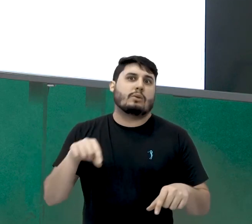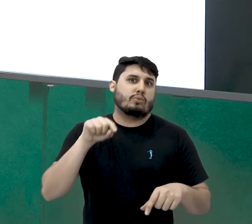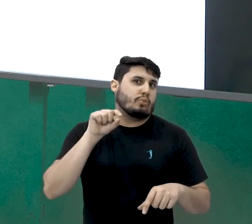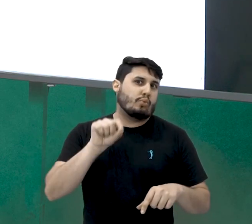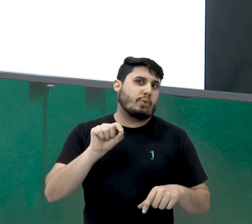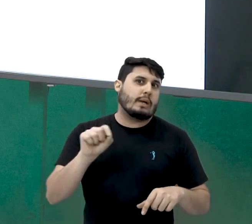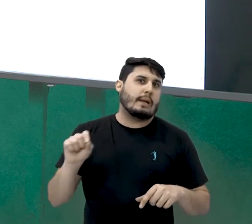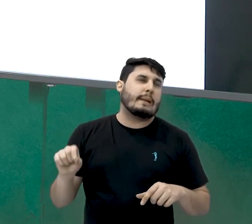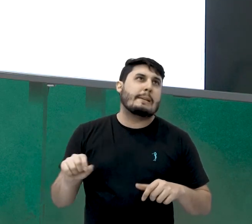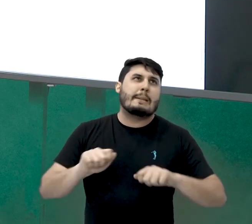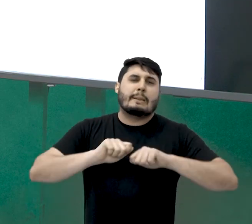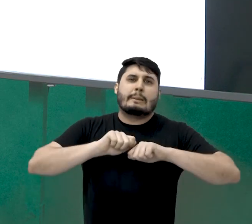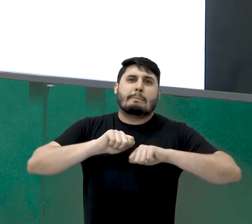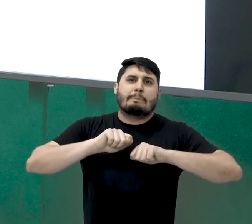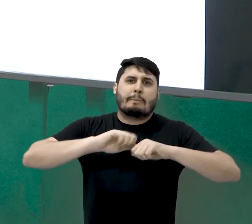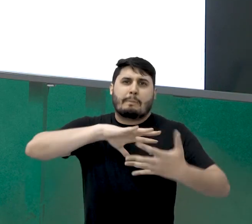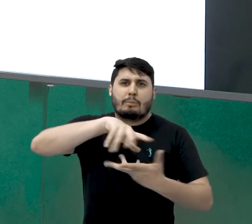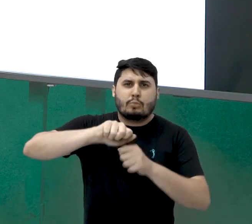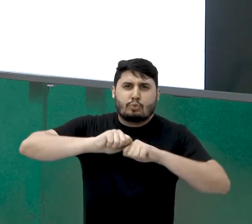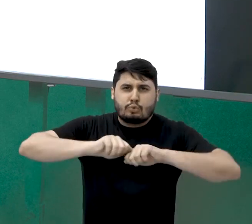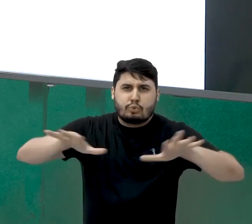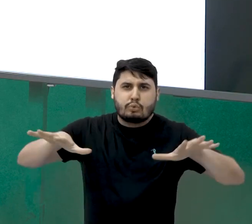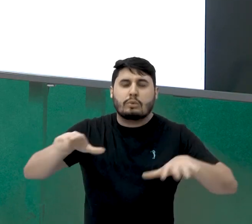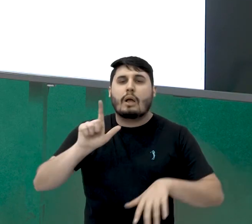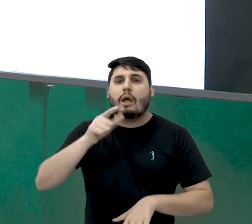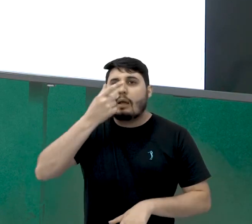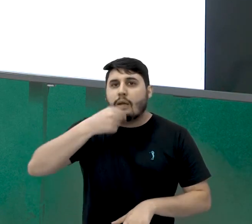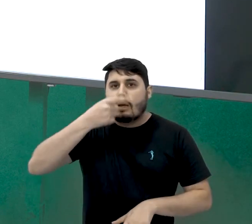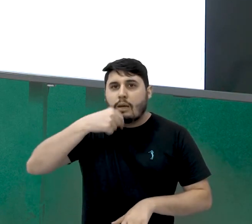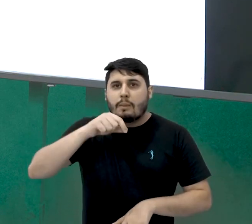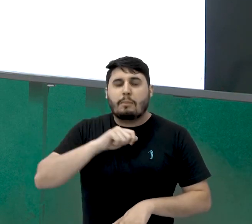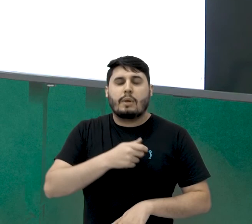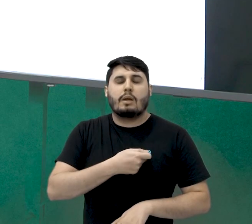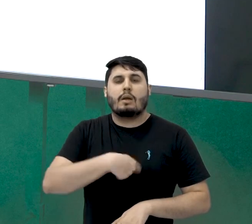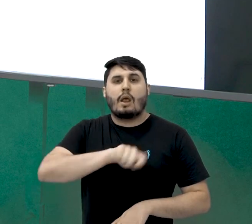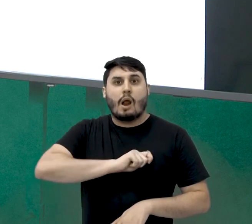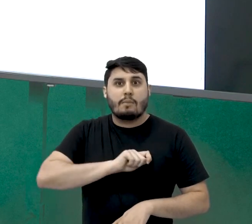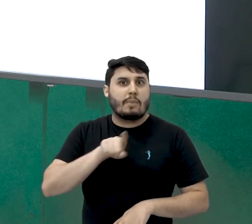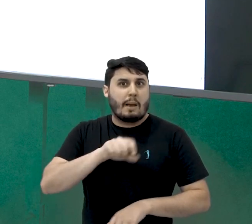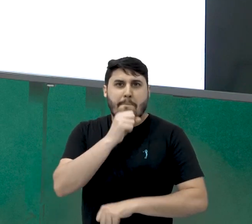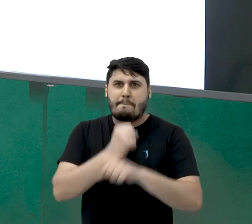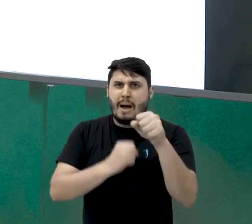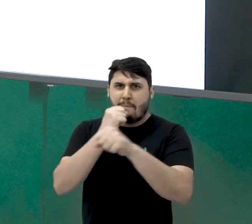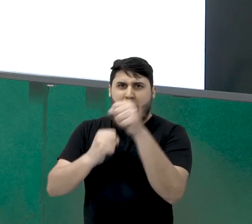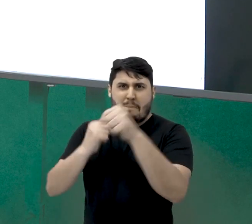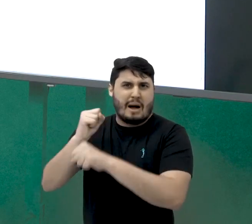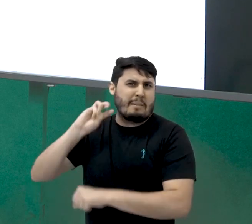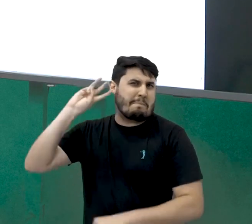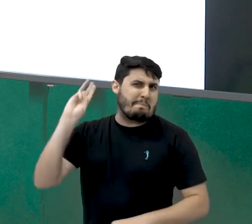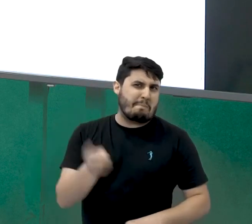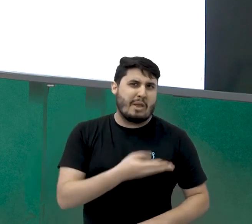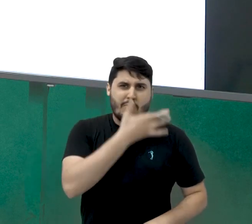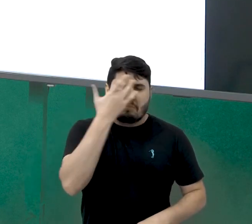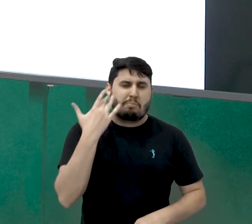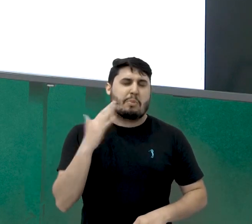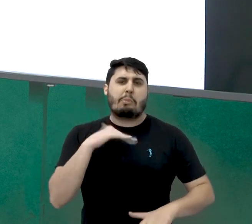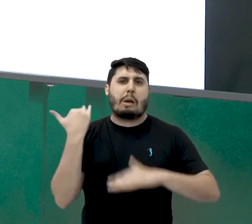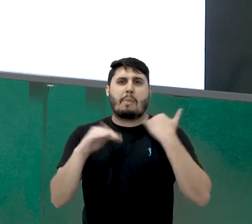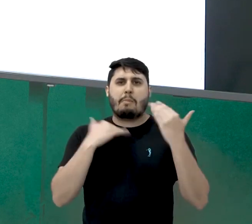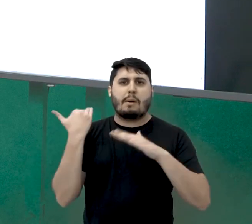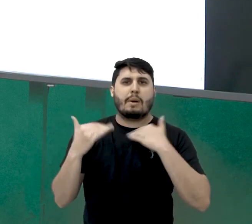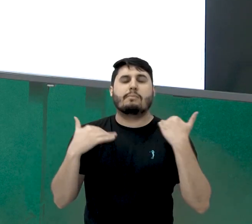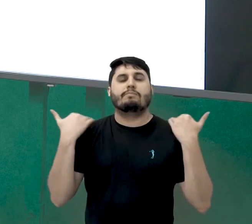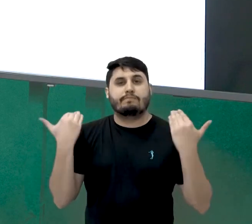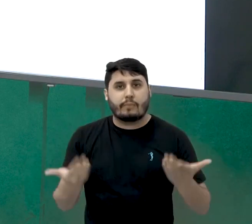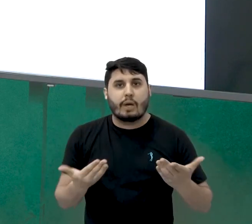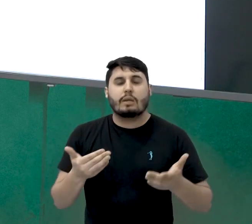de 1919, né, a gripe espanhola, que matou milhões e milhões de pessoas. Então, houve a necessidade desse